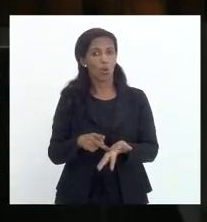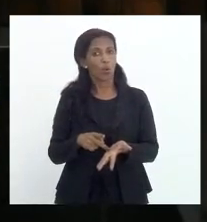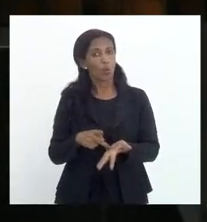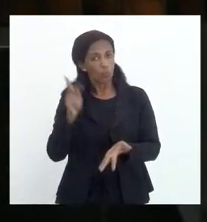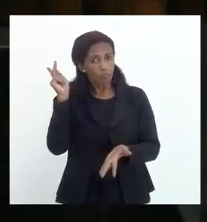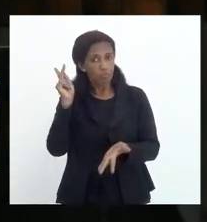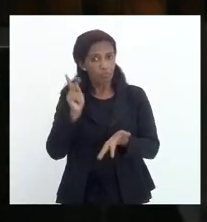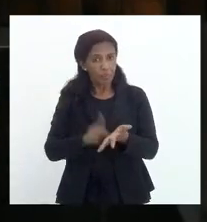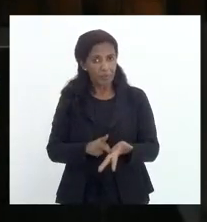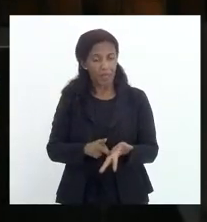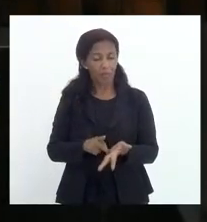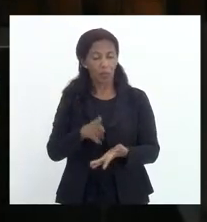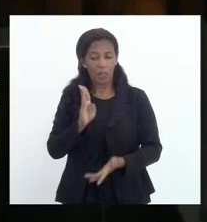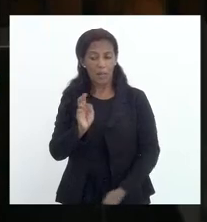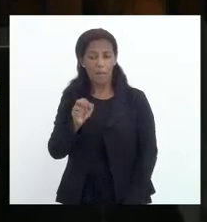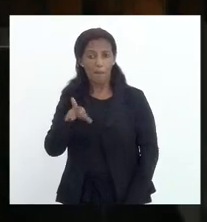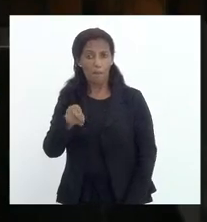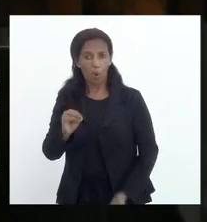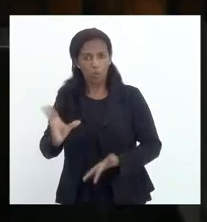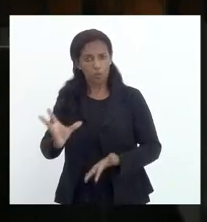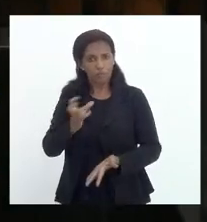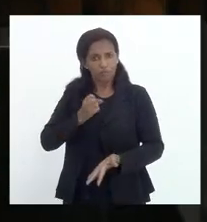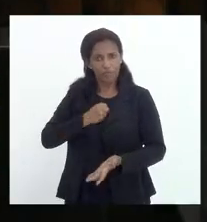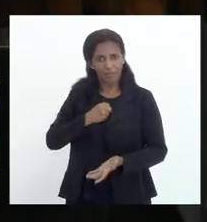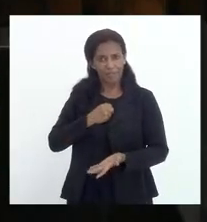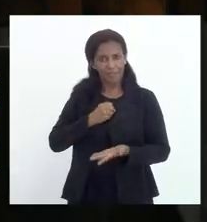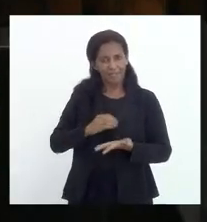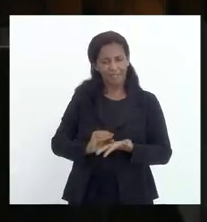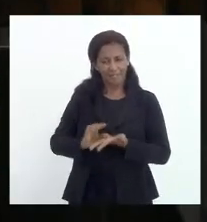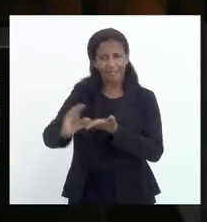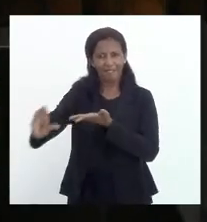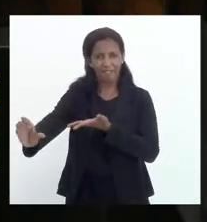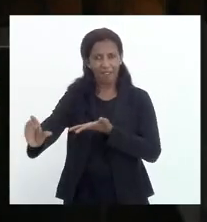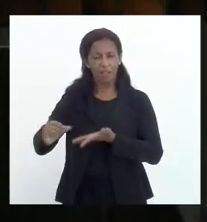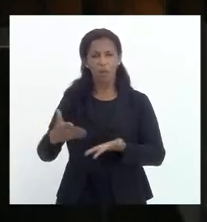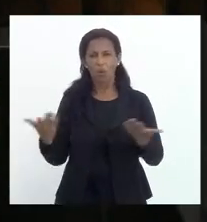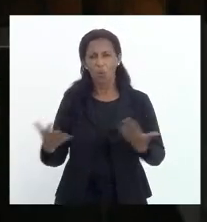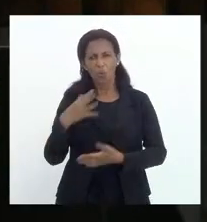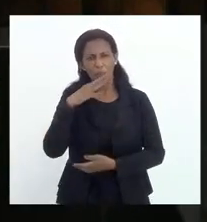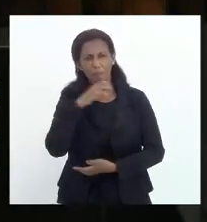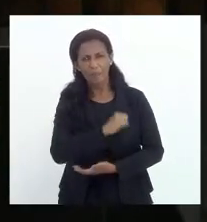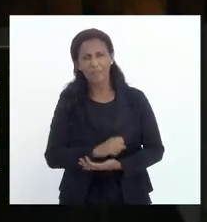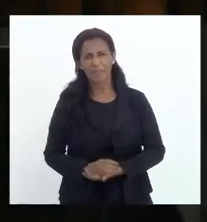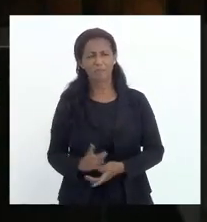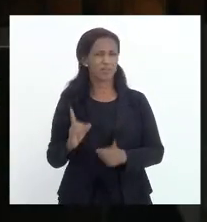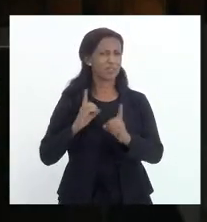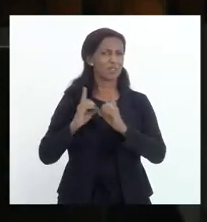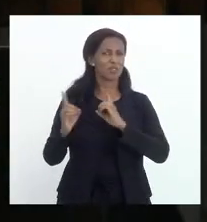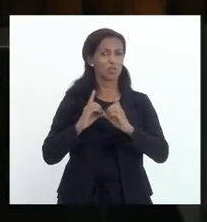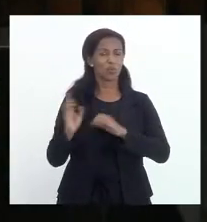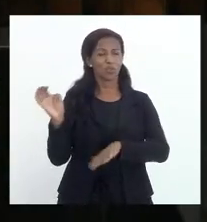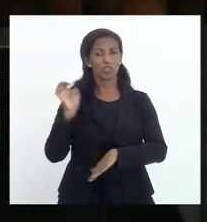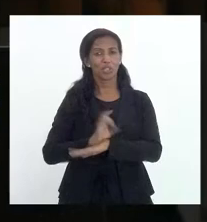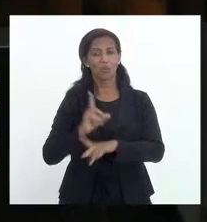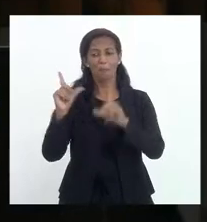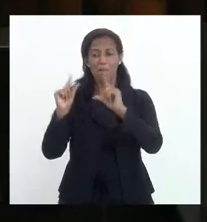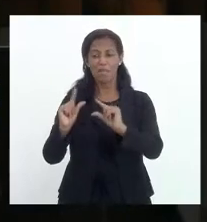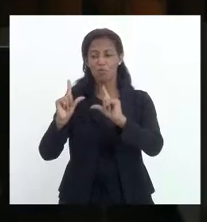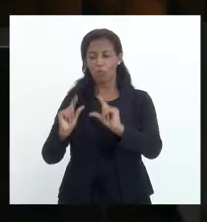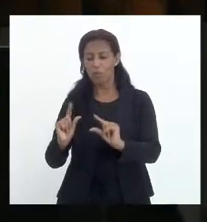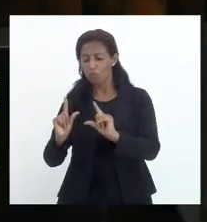ficou sempre com o bônus. E hoje a gente percebe que a gente já está discutindo aqui o Estado mínimo no